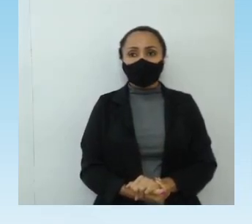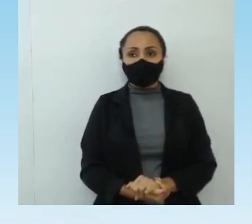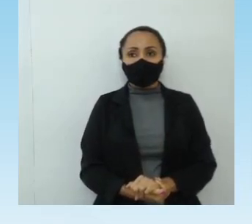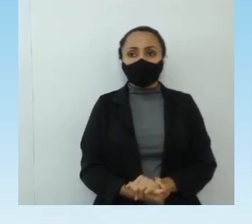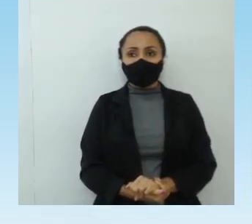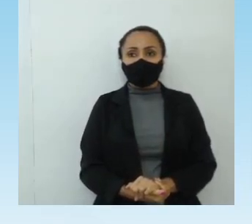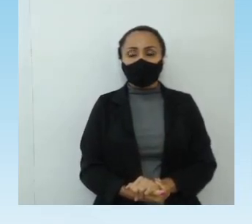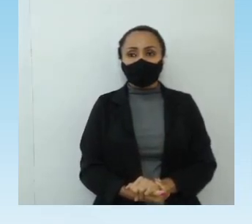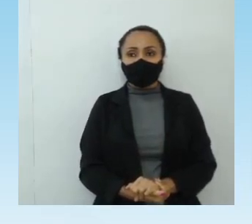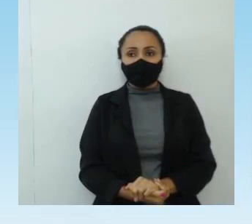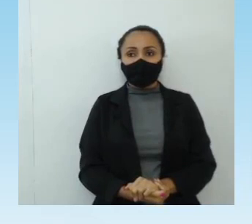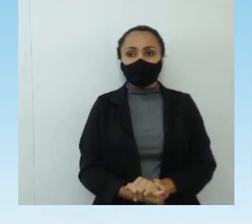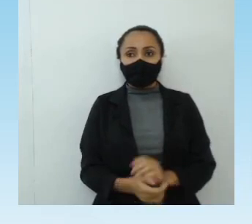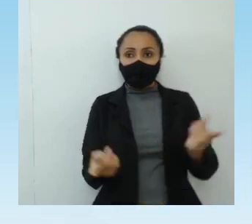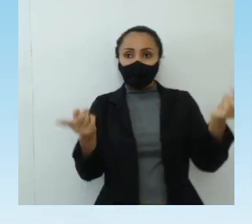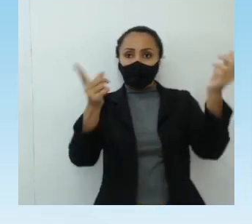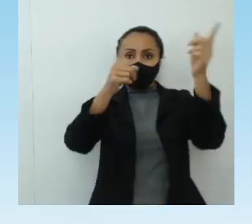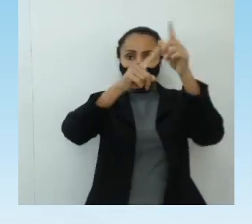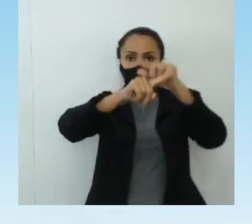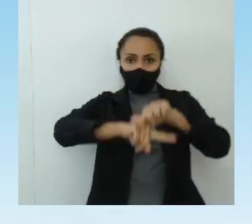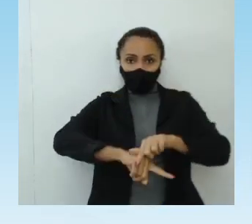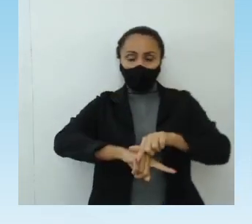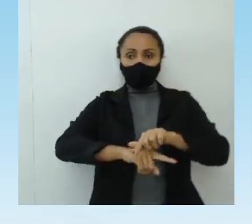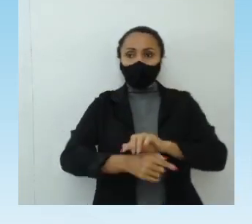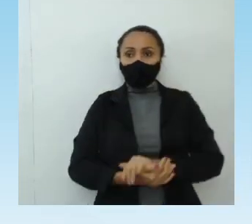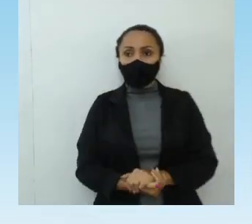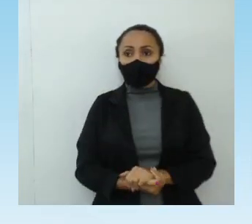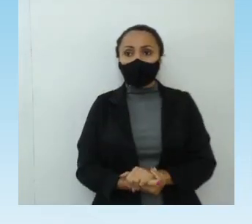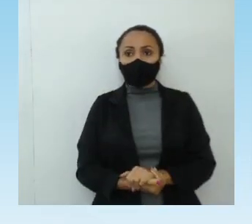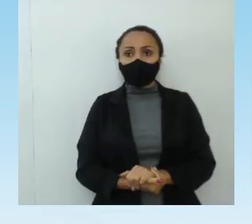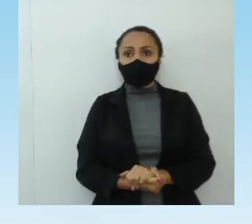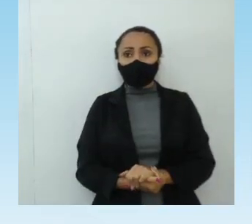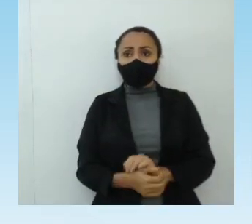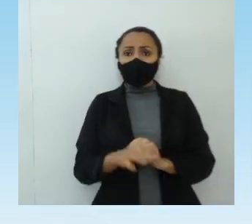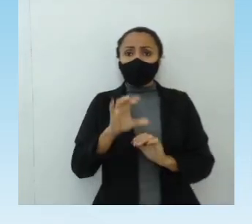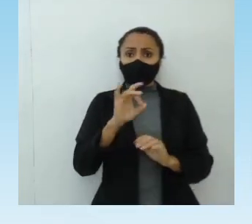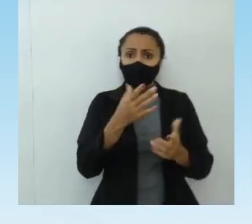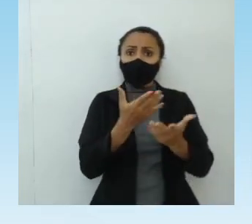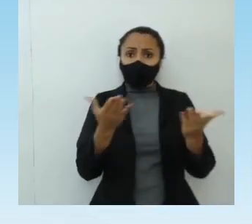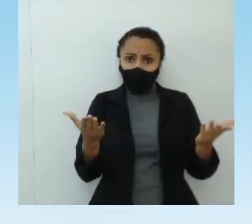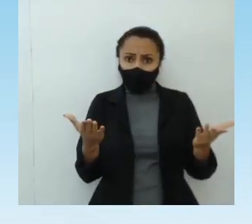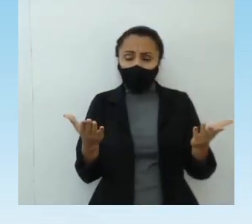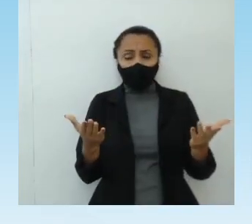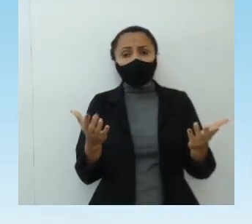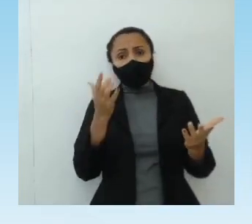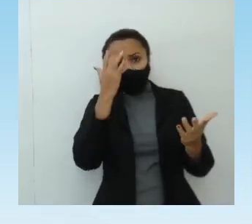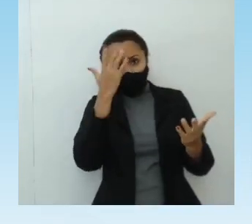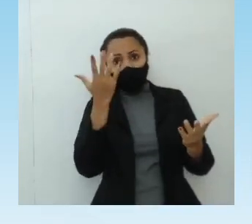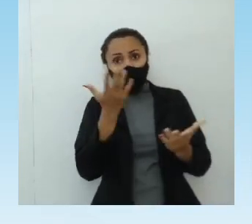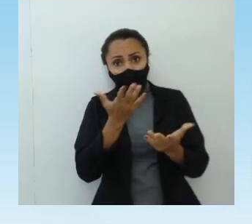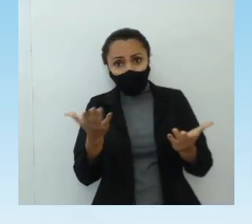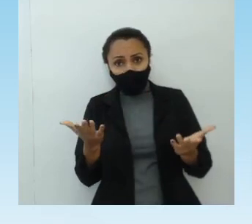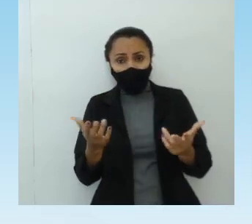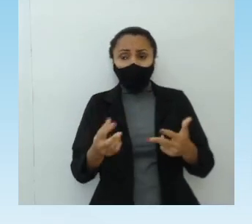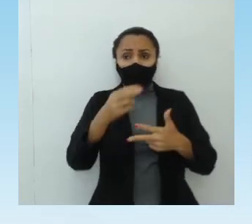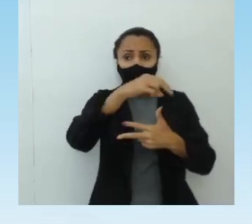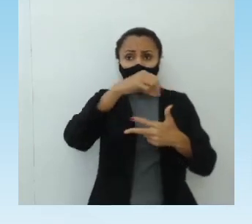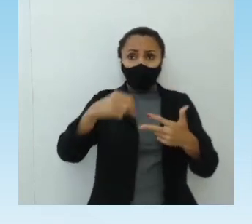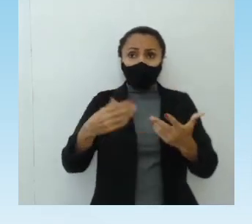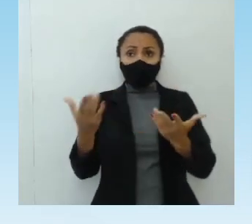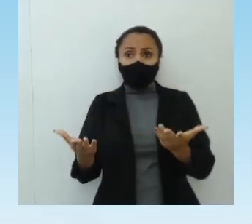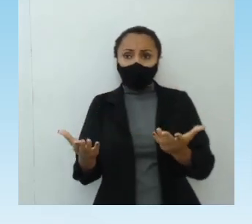ser invertida. Pronto, tá aí a nova figura. Professor, é só isso? Só? Sério? A questão do Enem foi isso